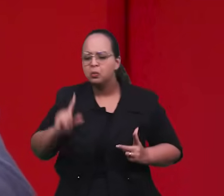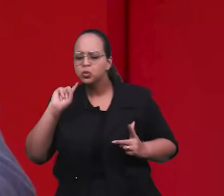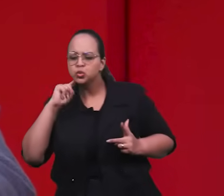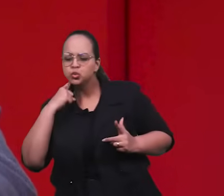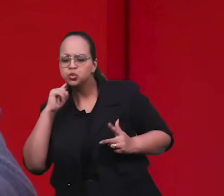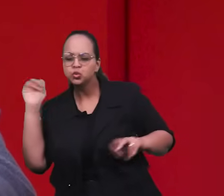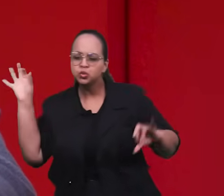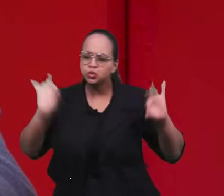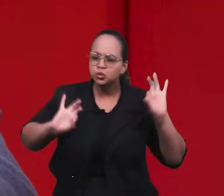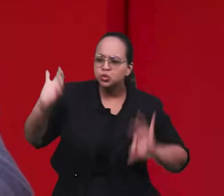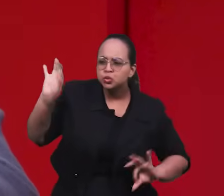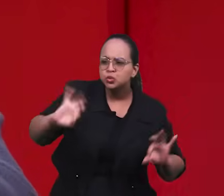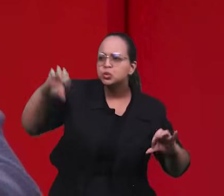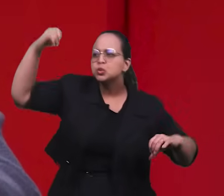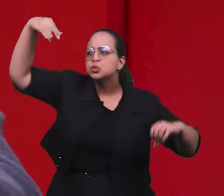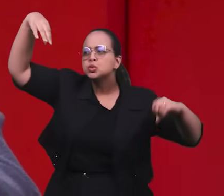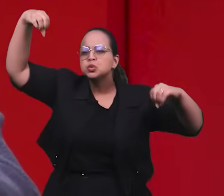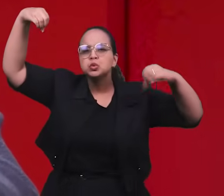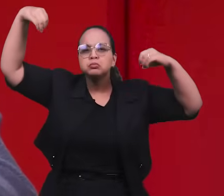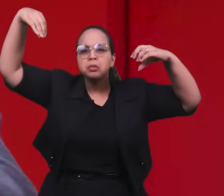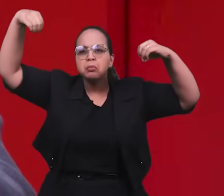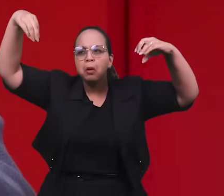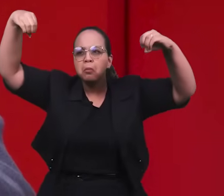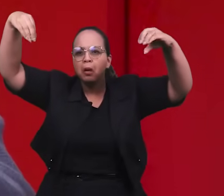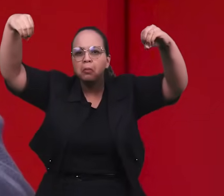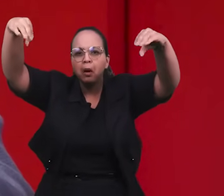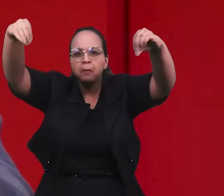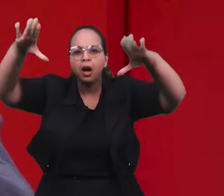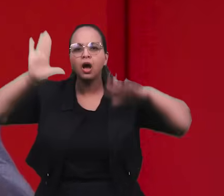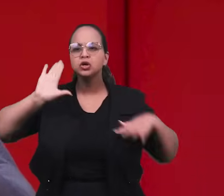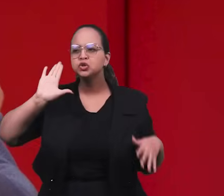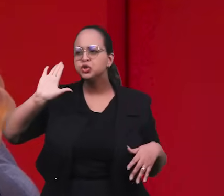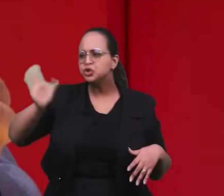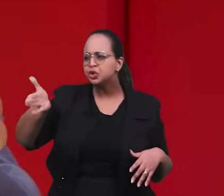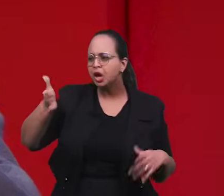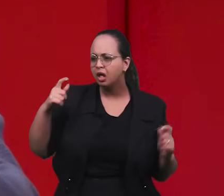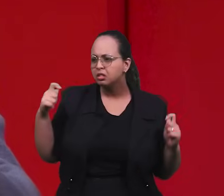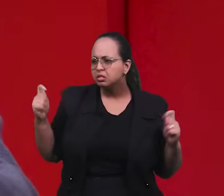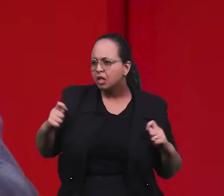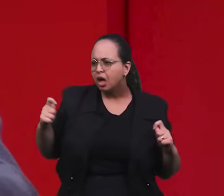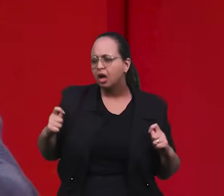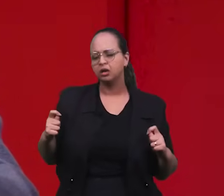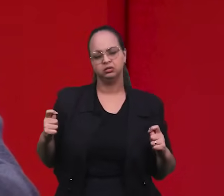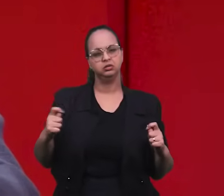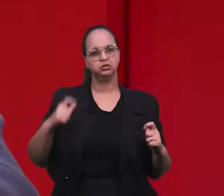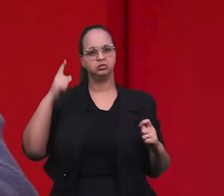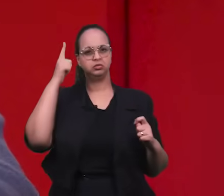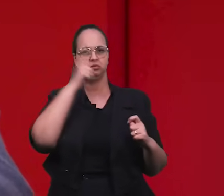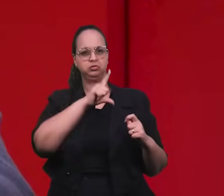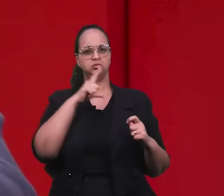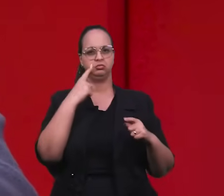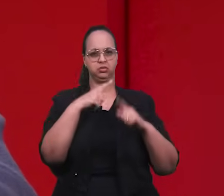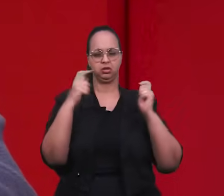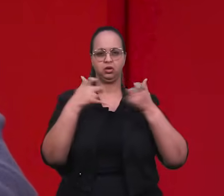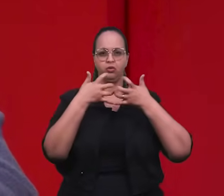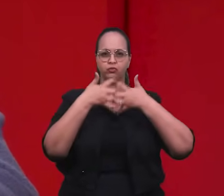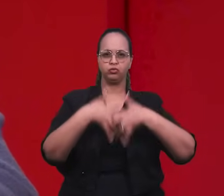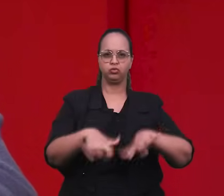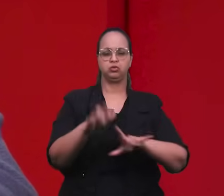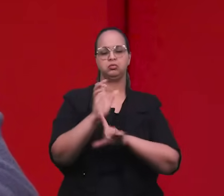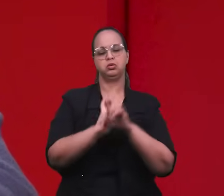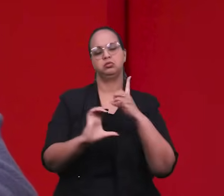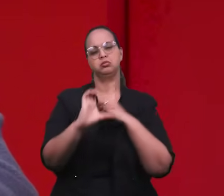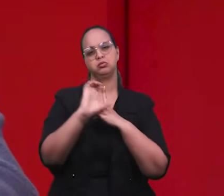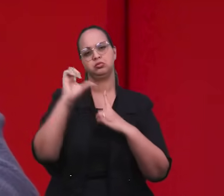né, as lâmpadas estão acesas, né, da condição ali para que o culto